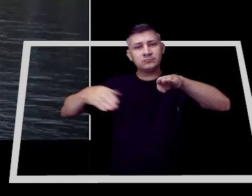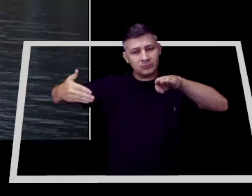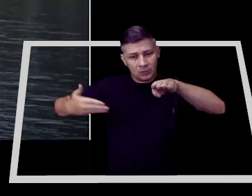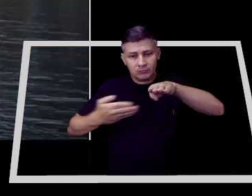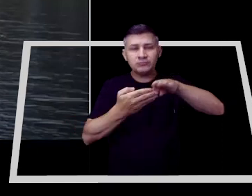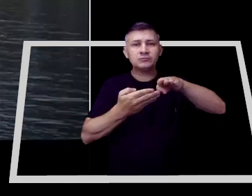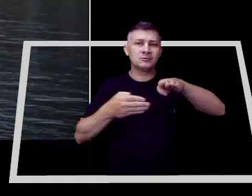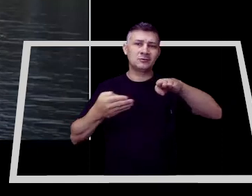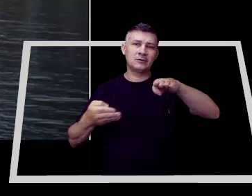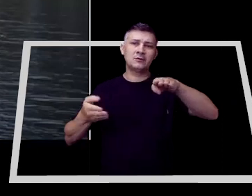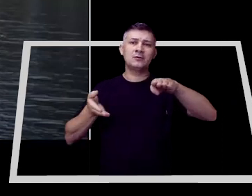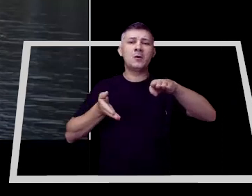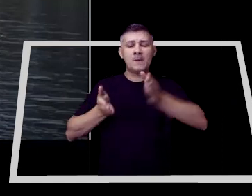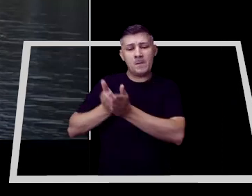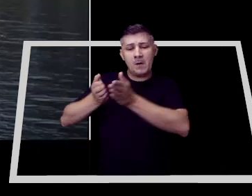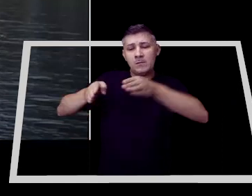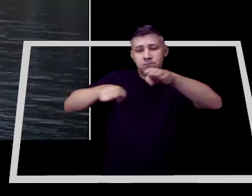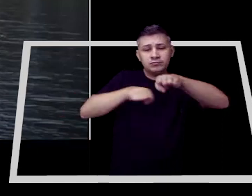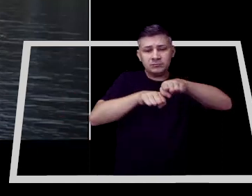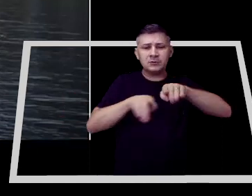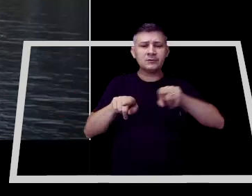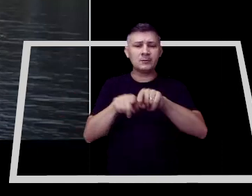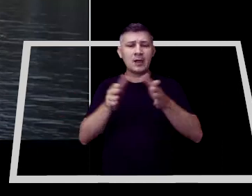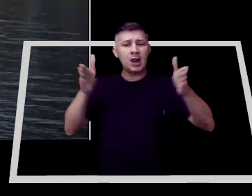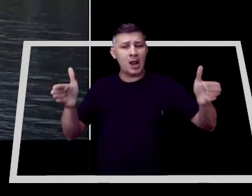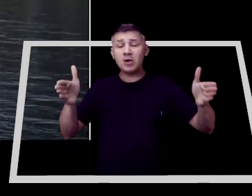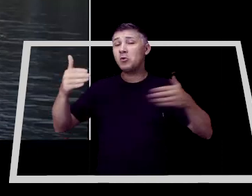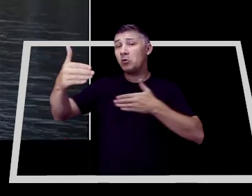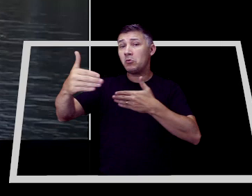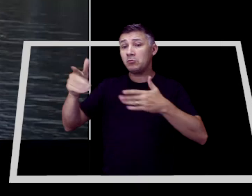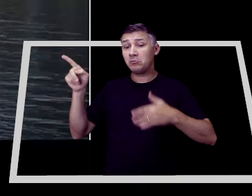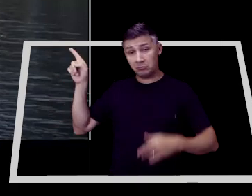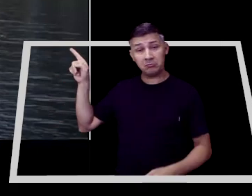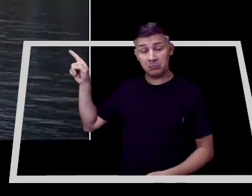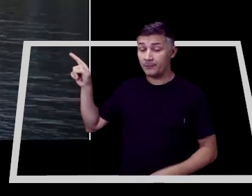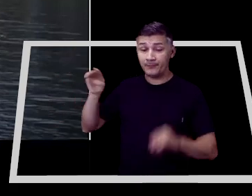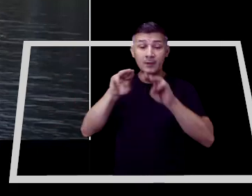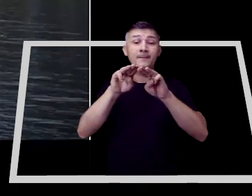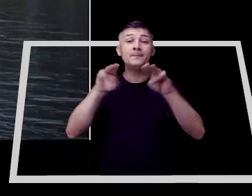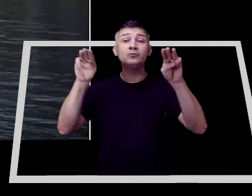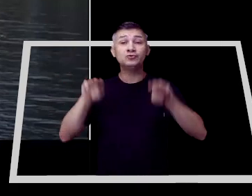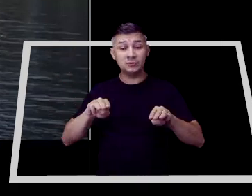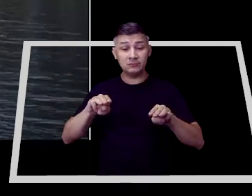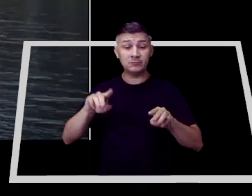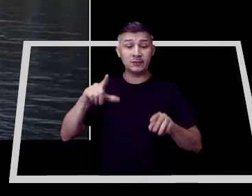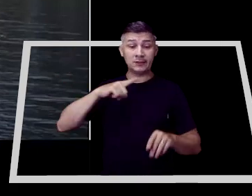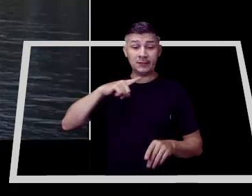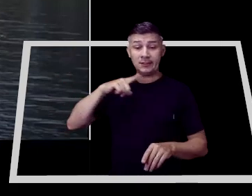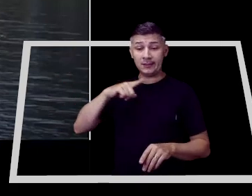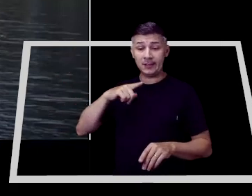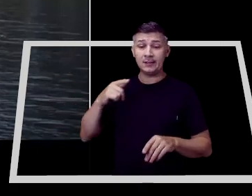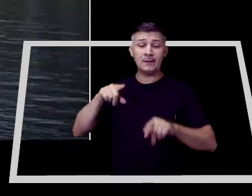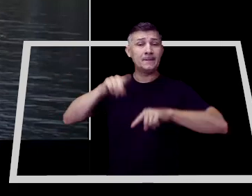significativa e uma largura também, ao mesmo tempo, muito contida. E esse museu ele